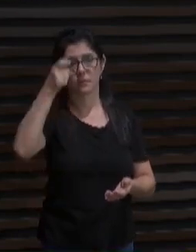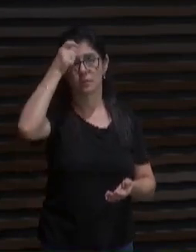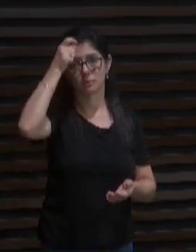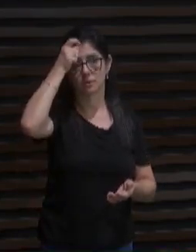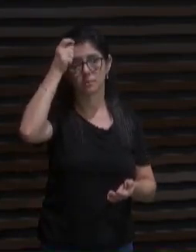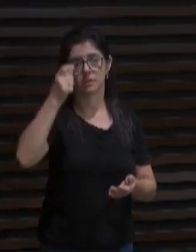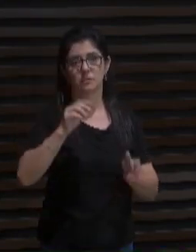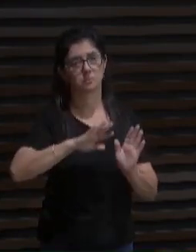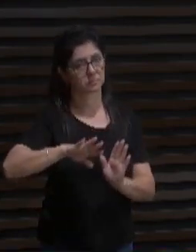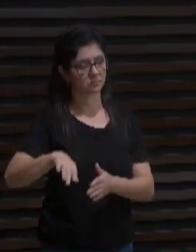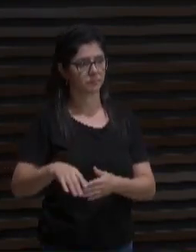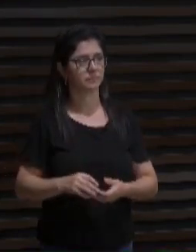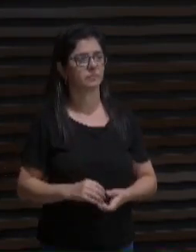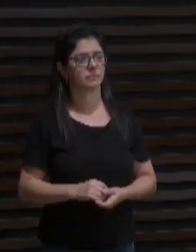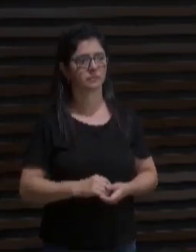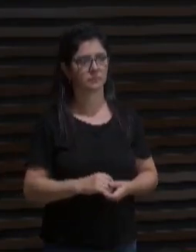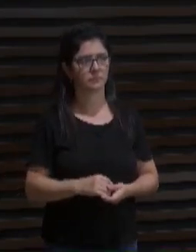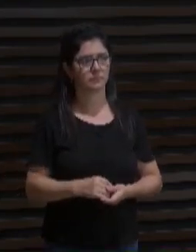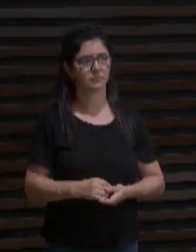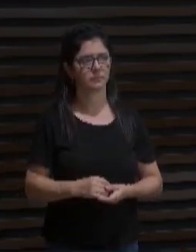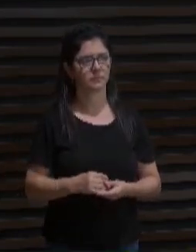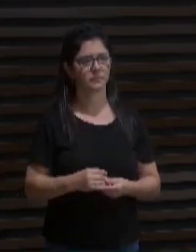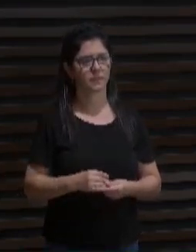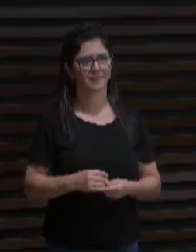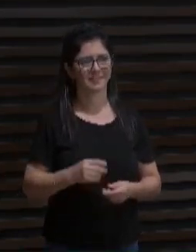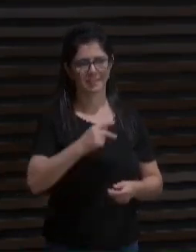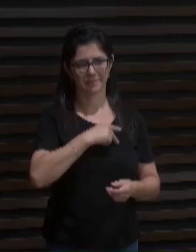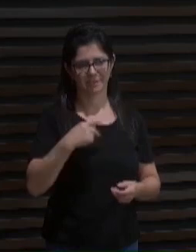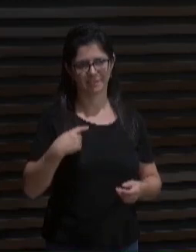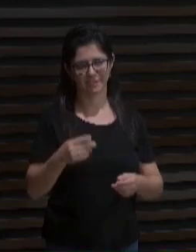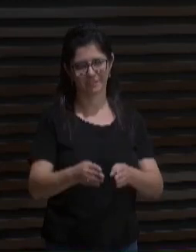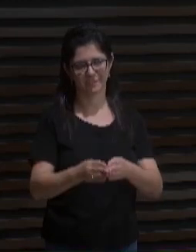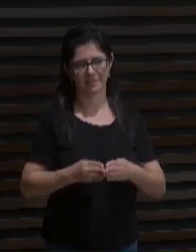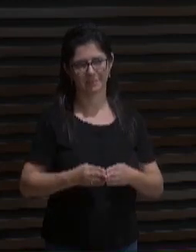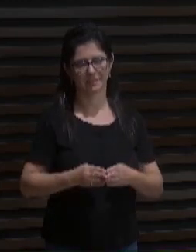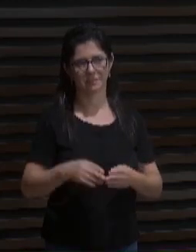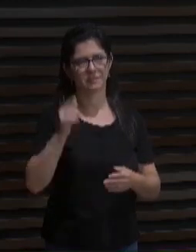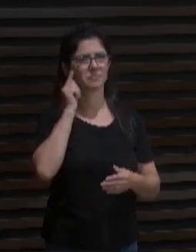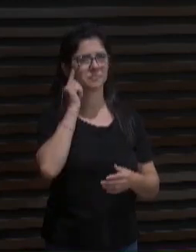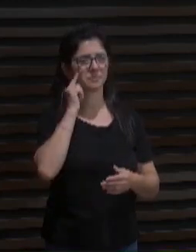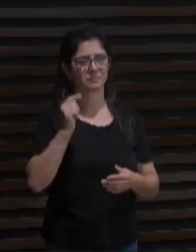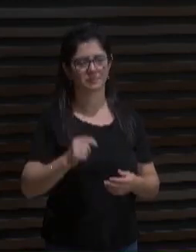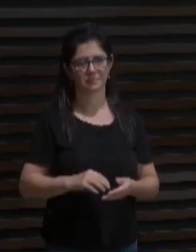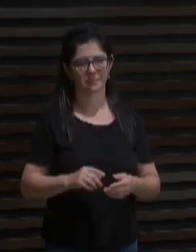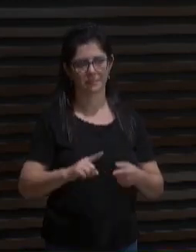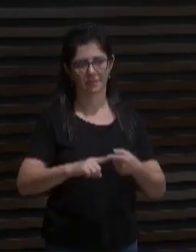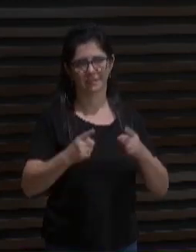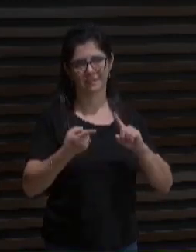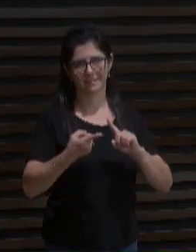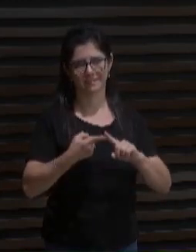E agora, pastor Glênio, nós combinamos aqui antes do culto, antes da reunião, nós vamos